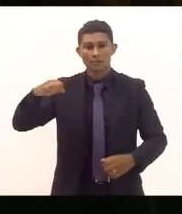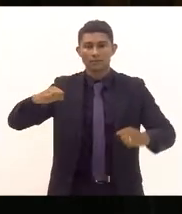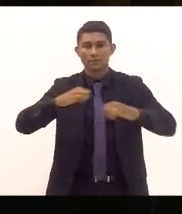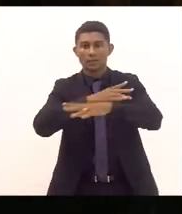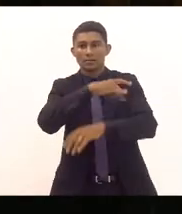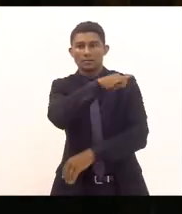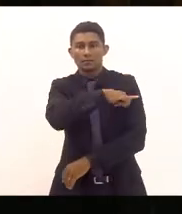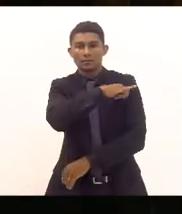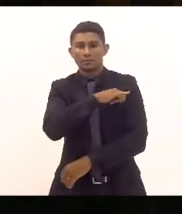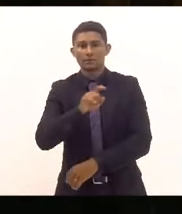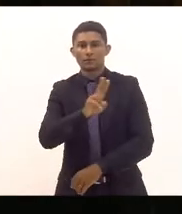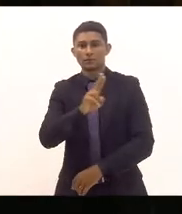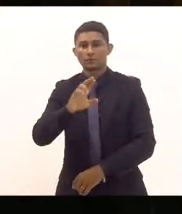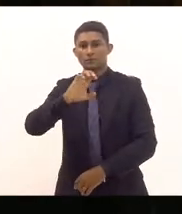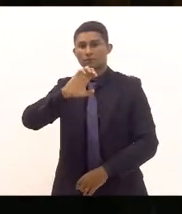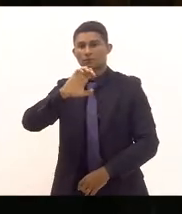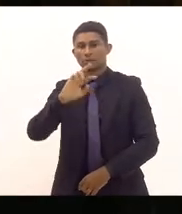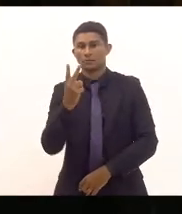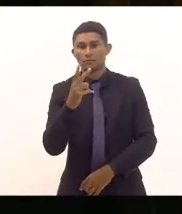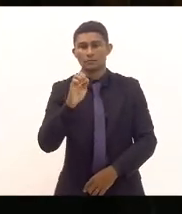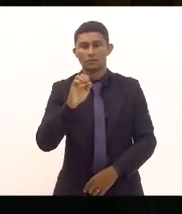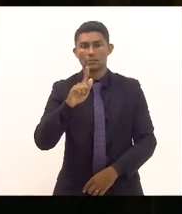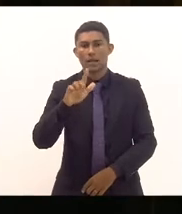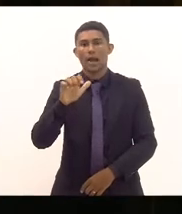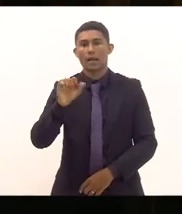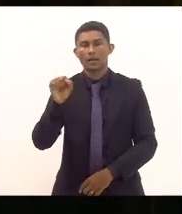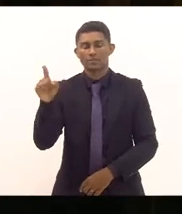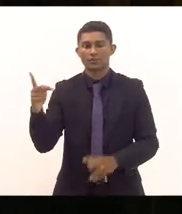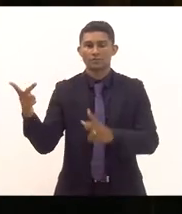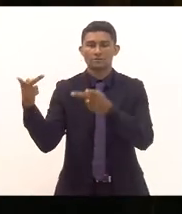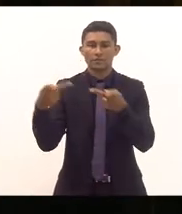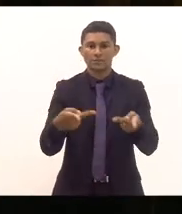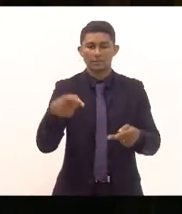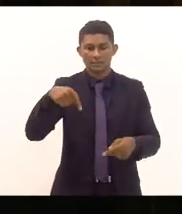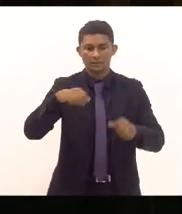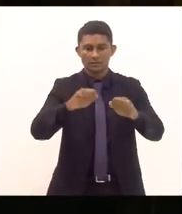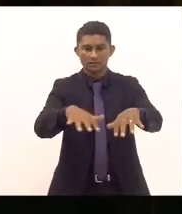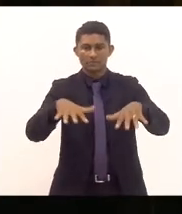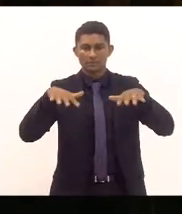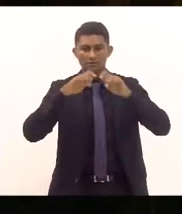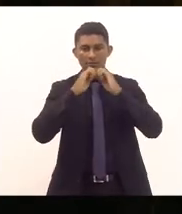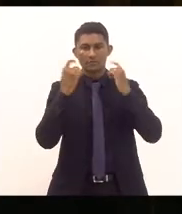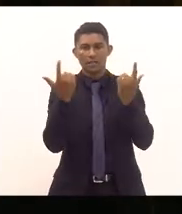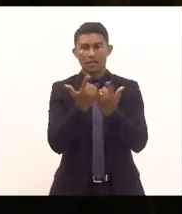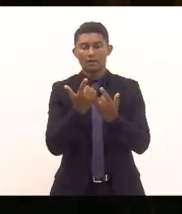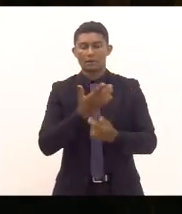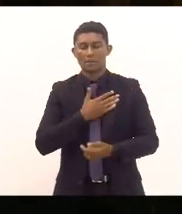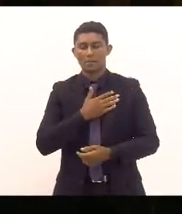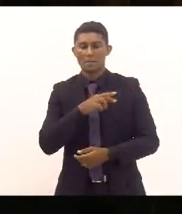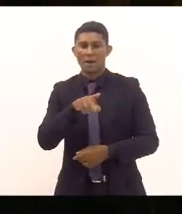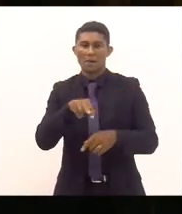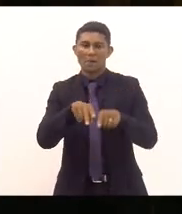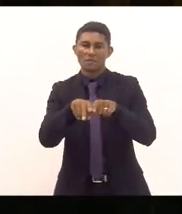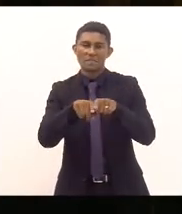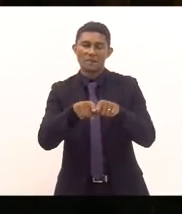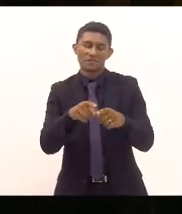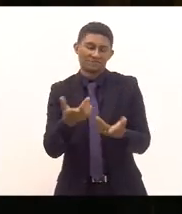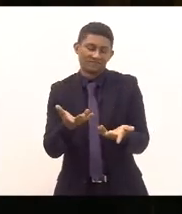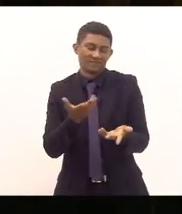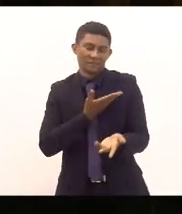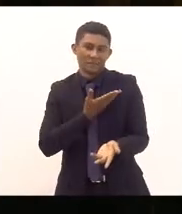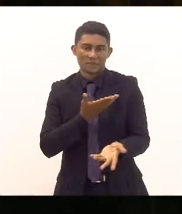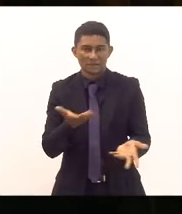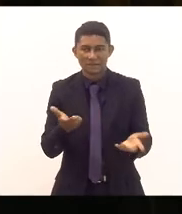de Janeiro Vereador Chagas bola e com muito orgulho aqui nos visita no plenário da Assembleia Legislativa hoje meu irmão Seja muito bem-vindo